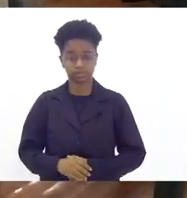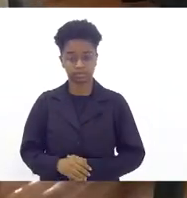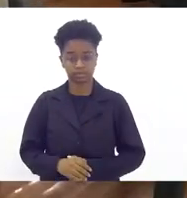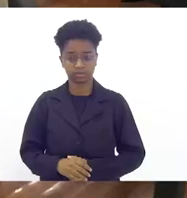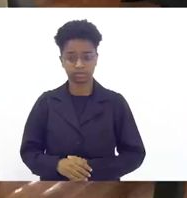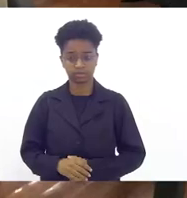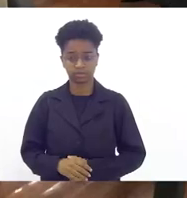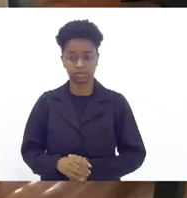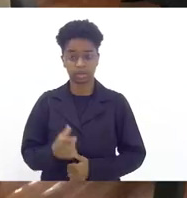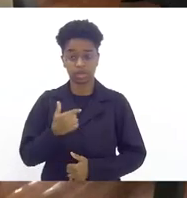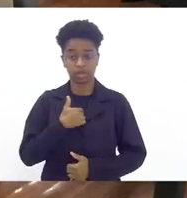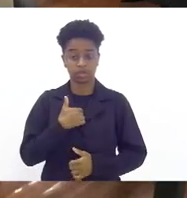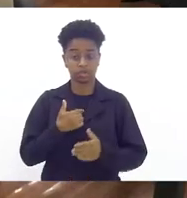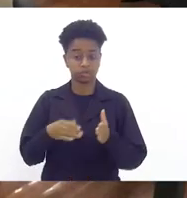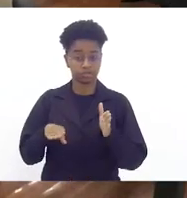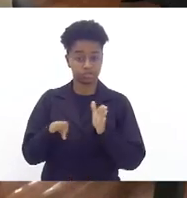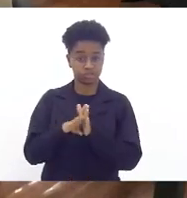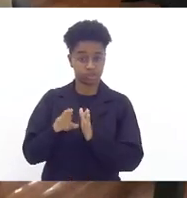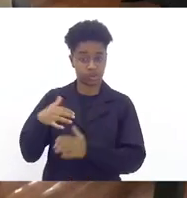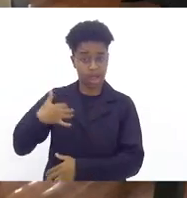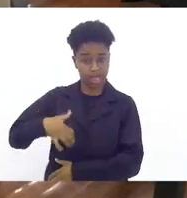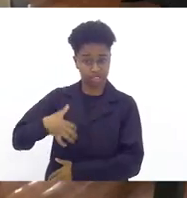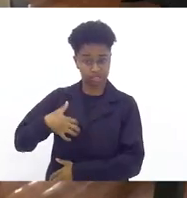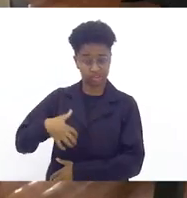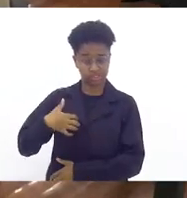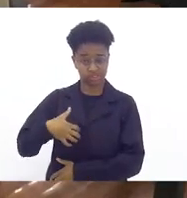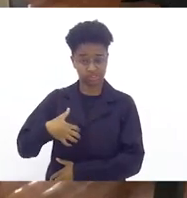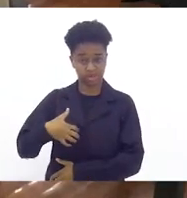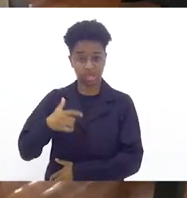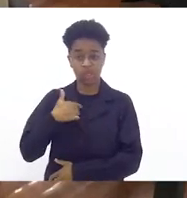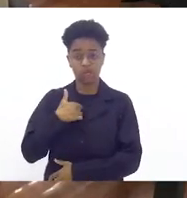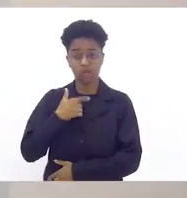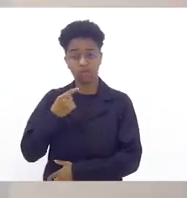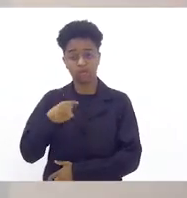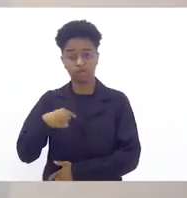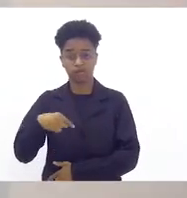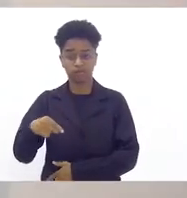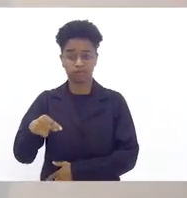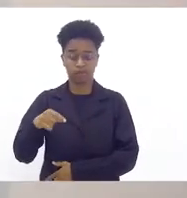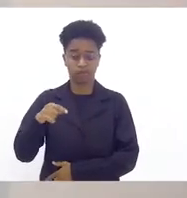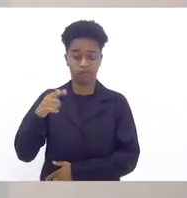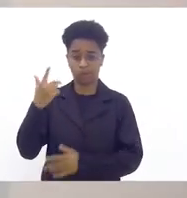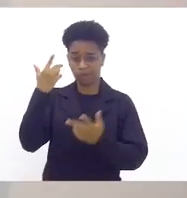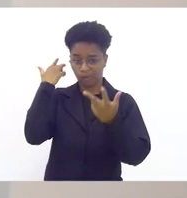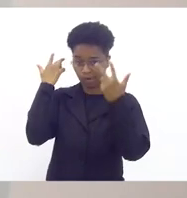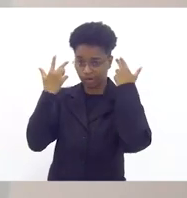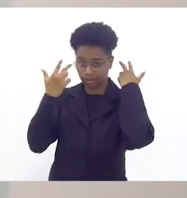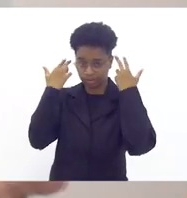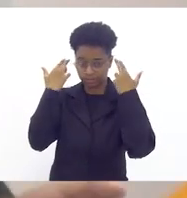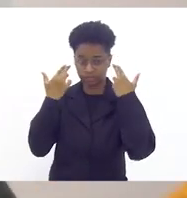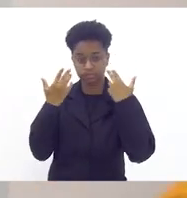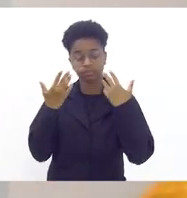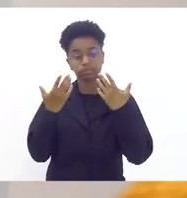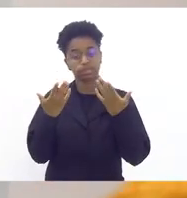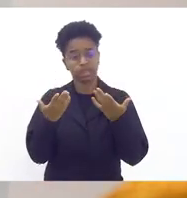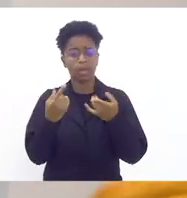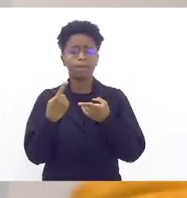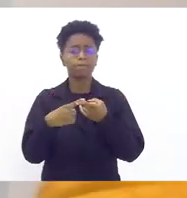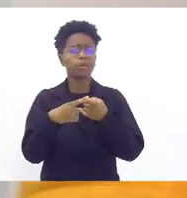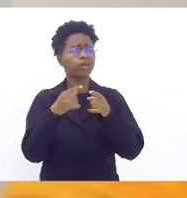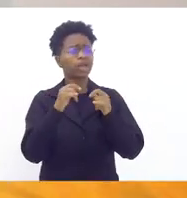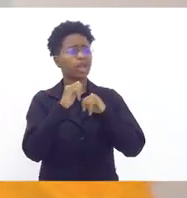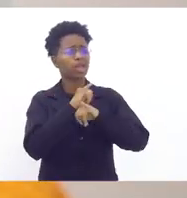eu chego na Argentina e vou a um cabeleireiro... Senhoras e senhores, por que eu protesto, professor